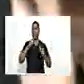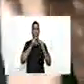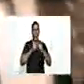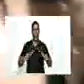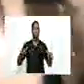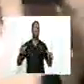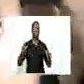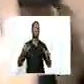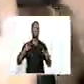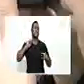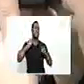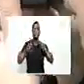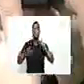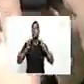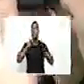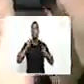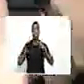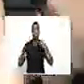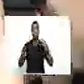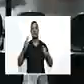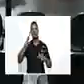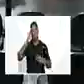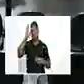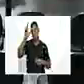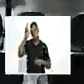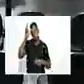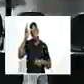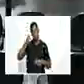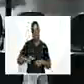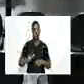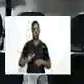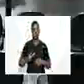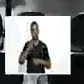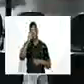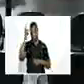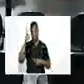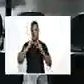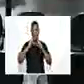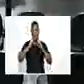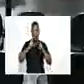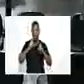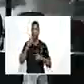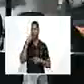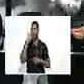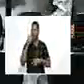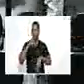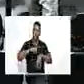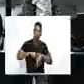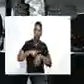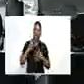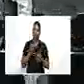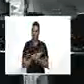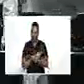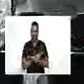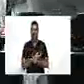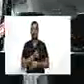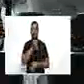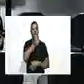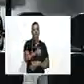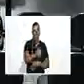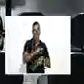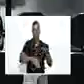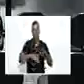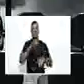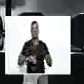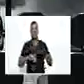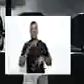limpeza boa parte delas são os próprios cidadãos que às vezes Coloca esse lixo fora de hora né para poder recolher e às